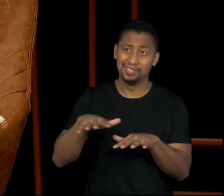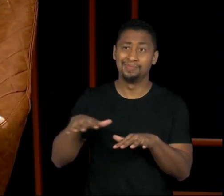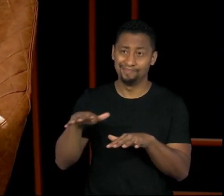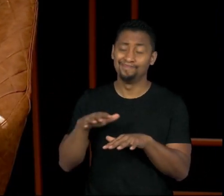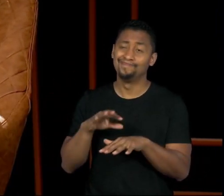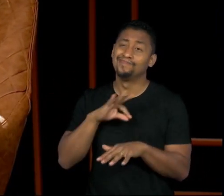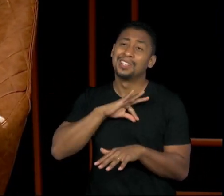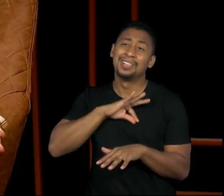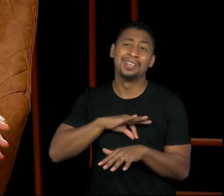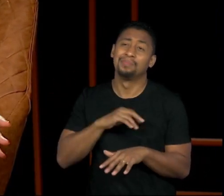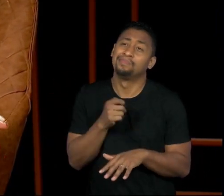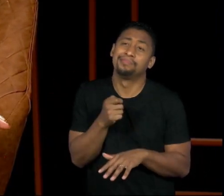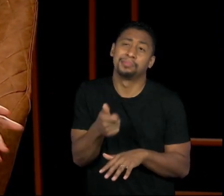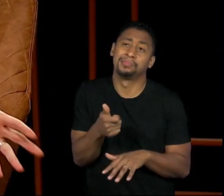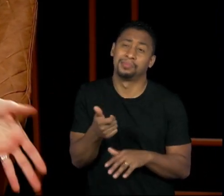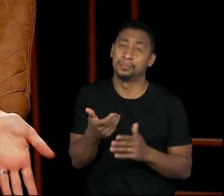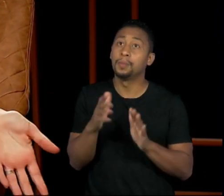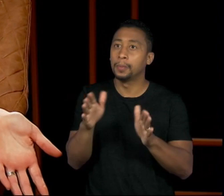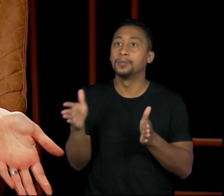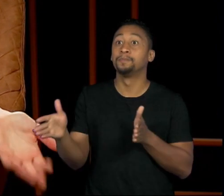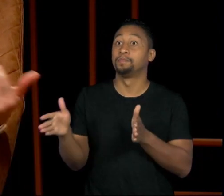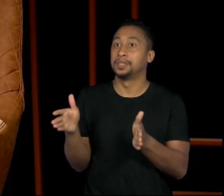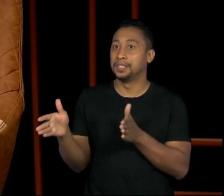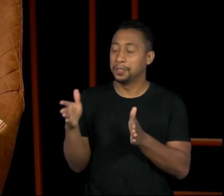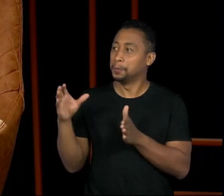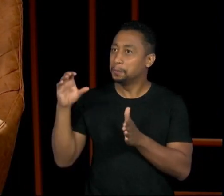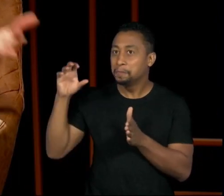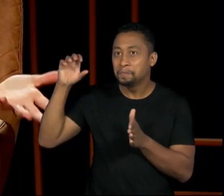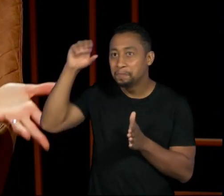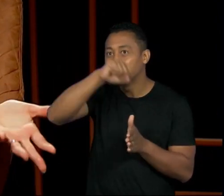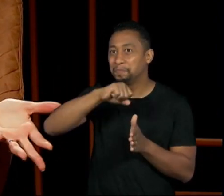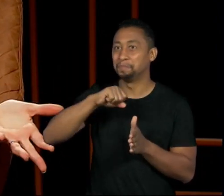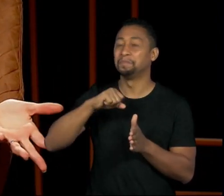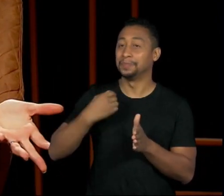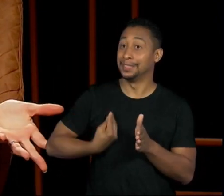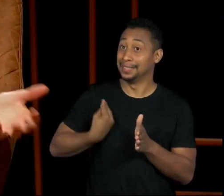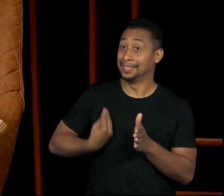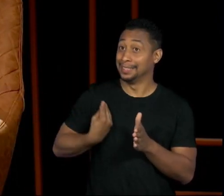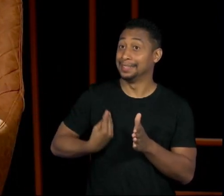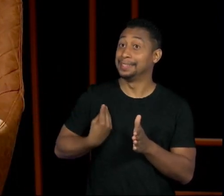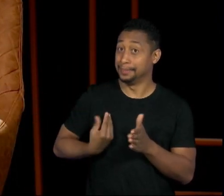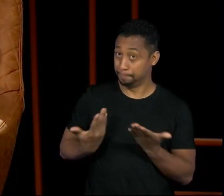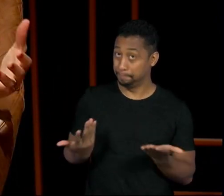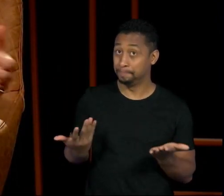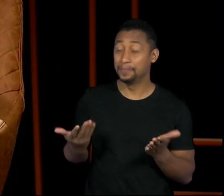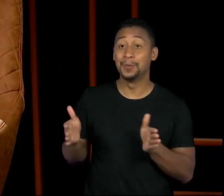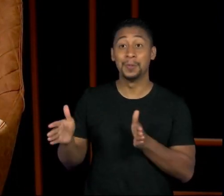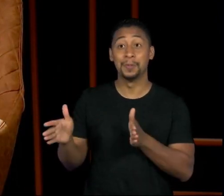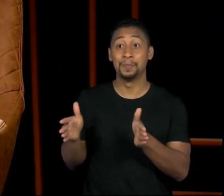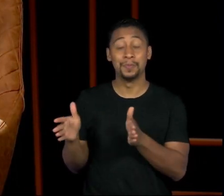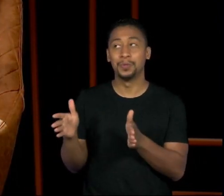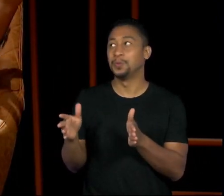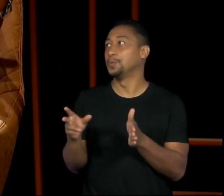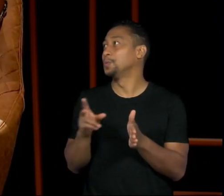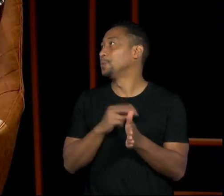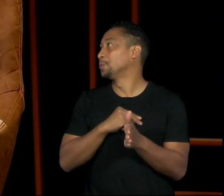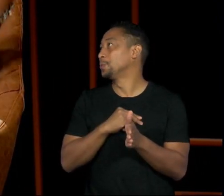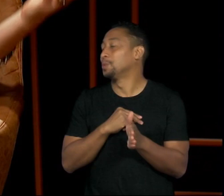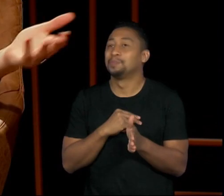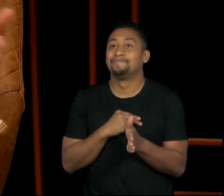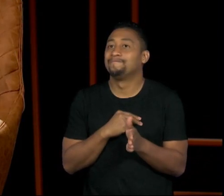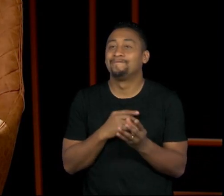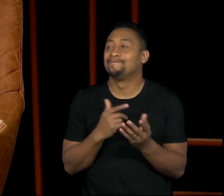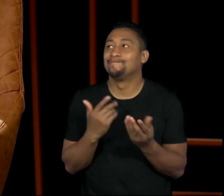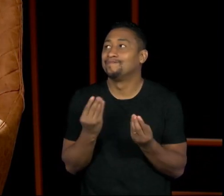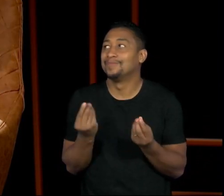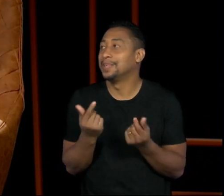Mas vivi uma faculdade de vida. Foi uma moeda que não tem valor, não tem